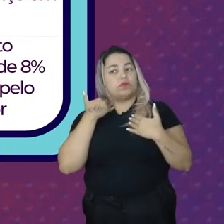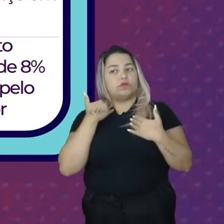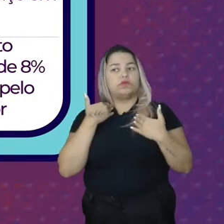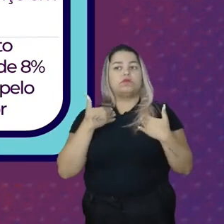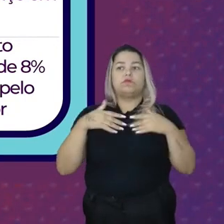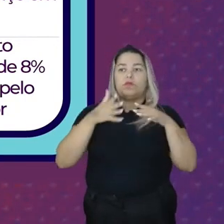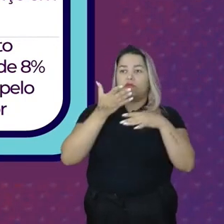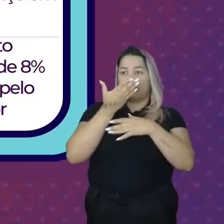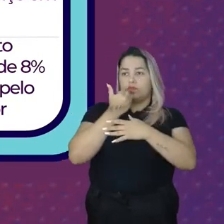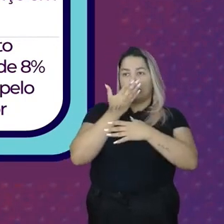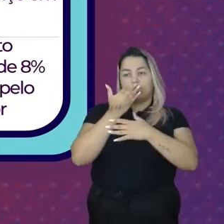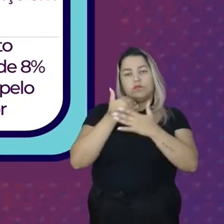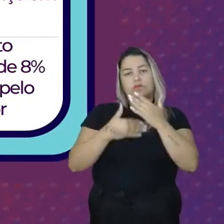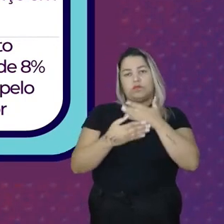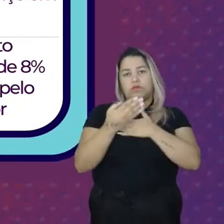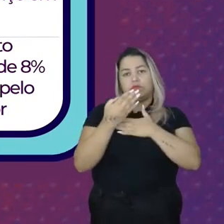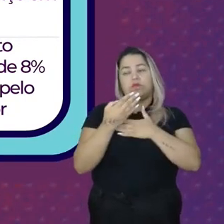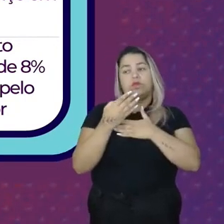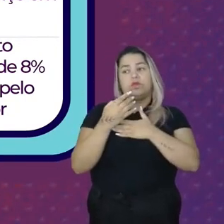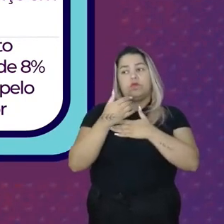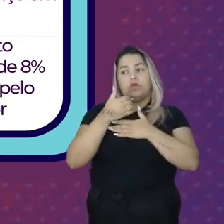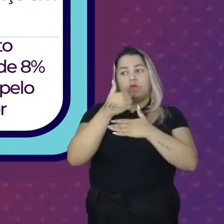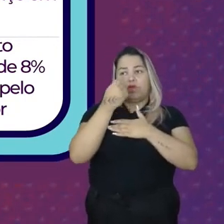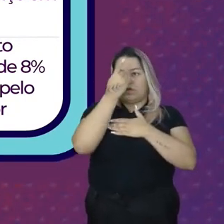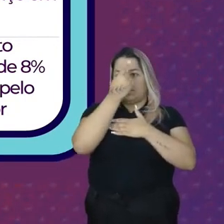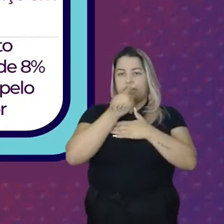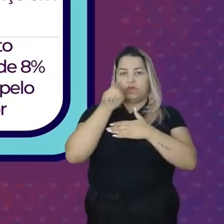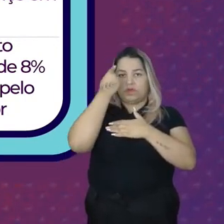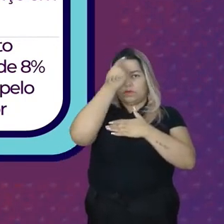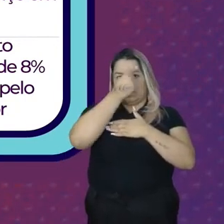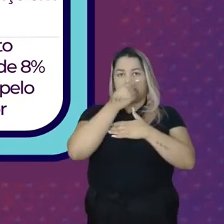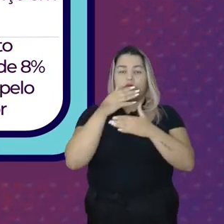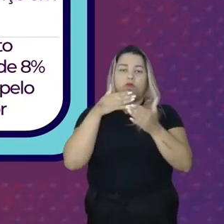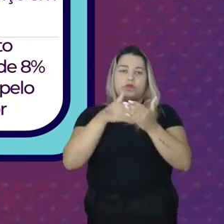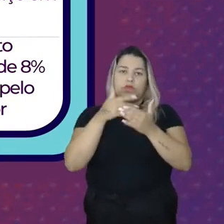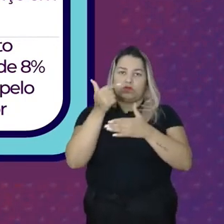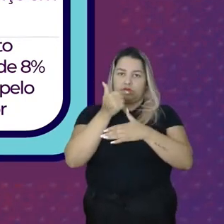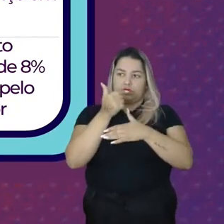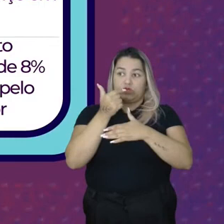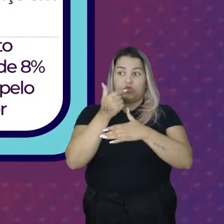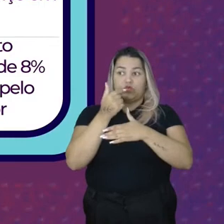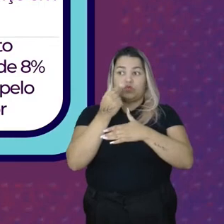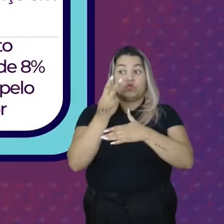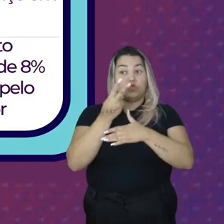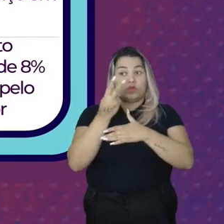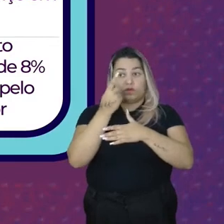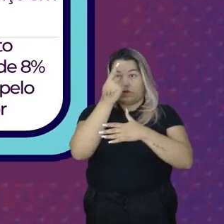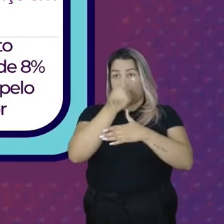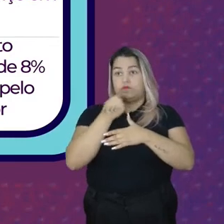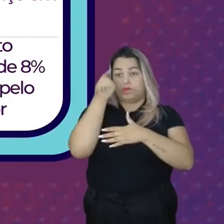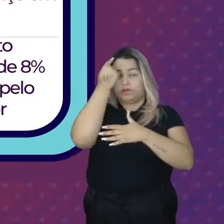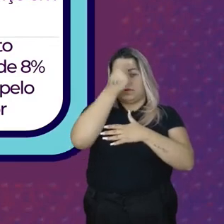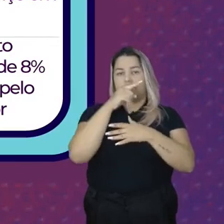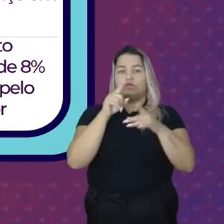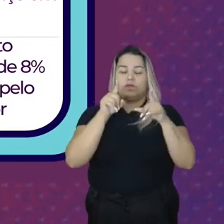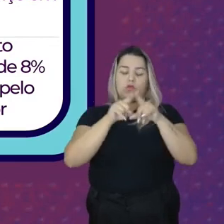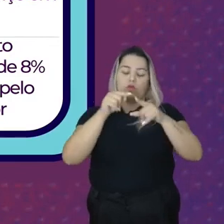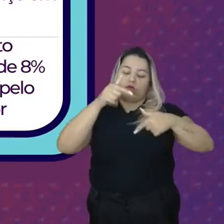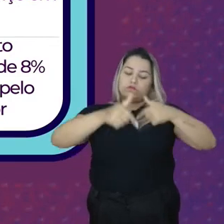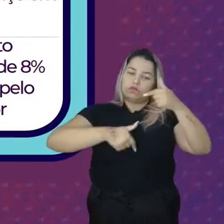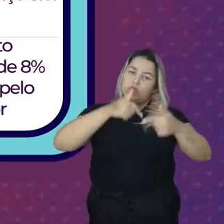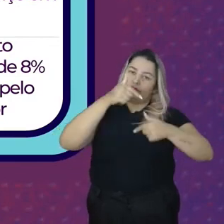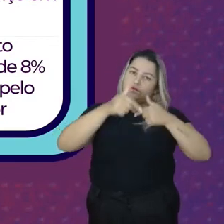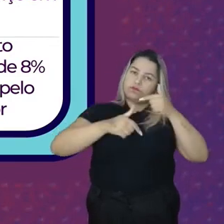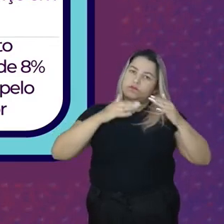alimentação pelo período de, no mínimo, 1 hora e, no máximo, 2 horas, definiu o trabalho